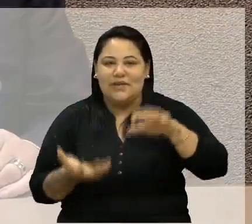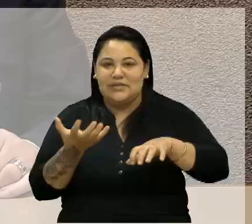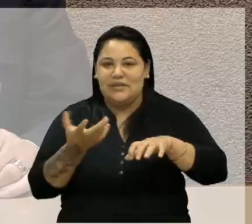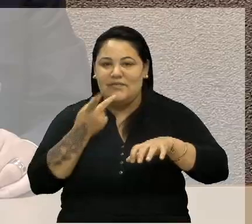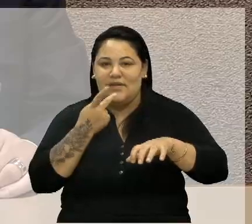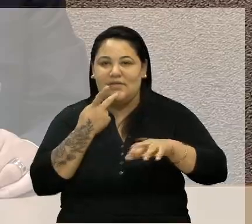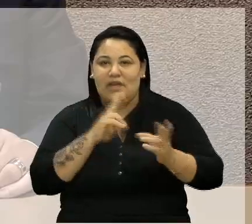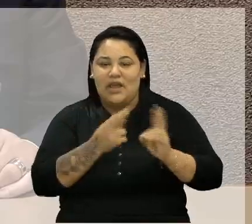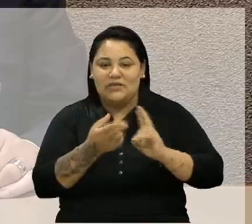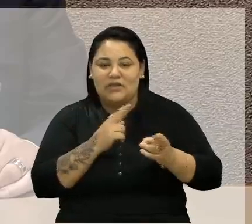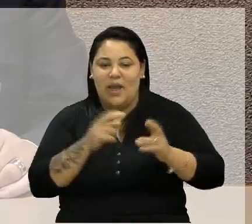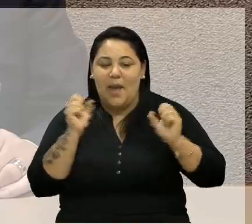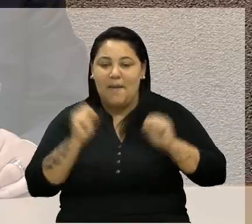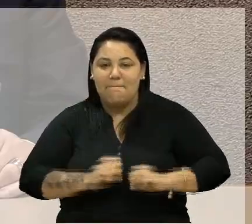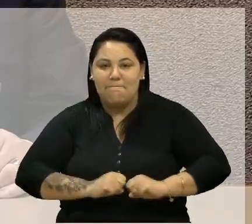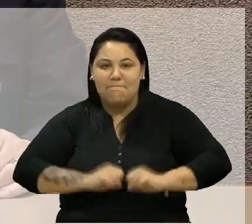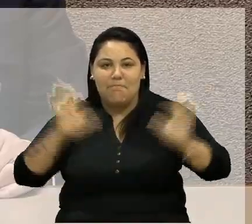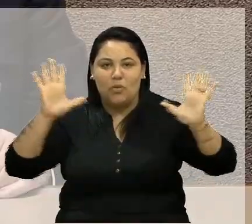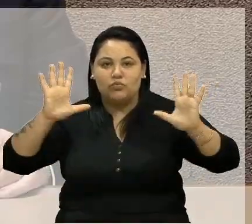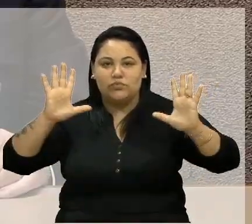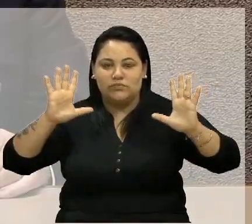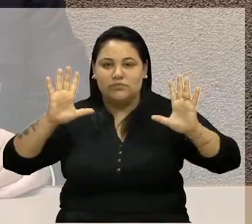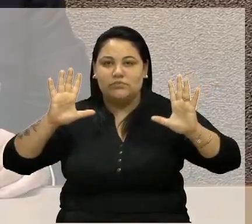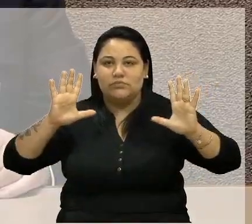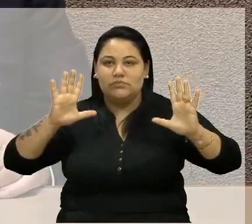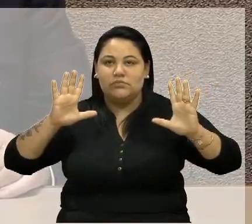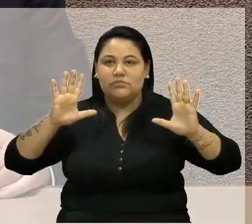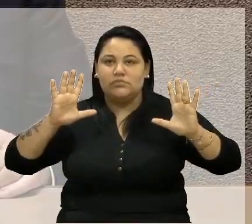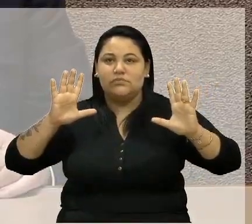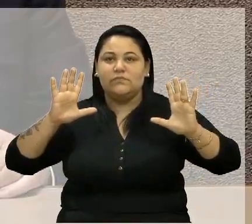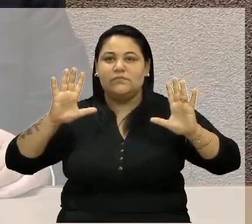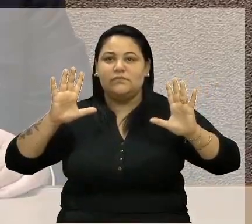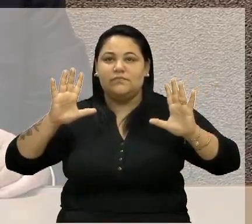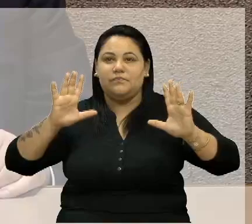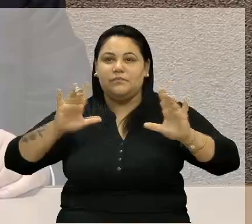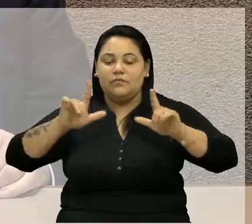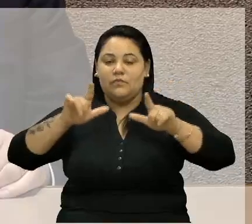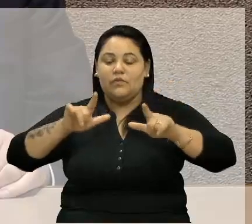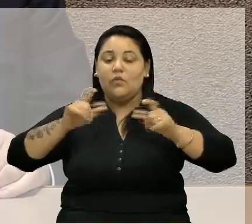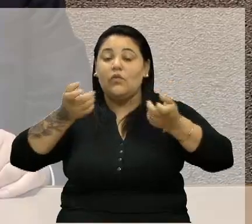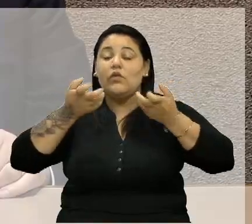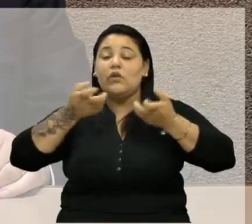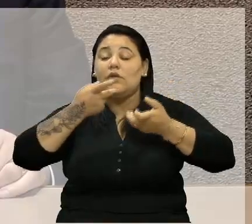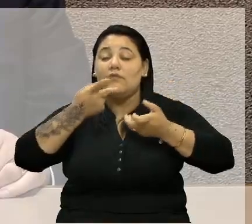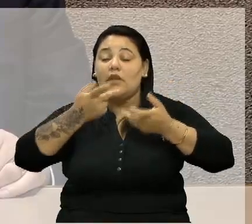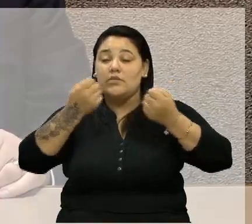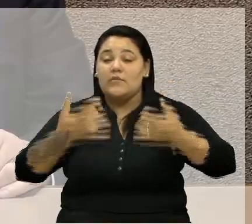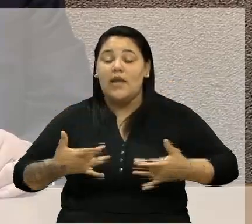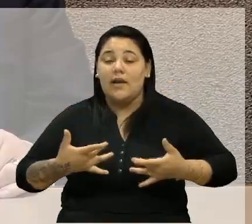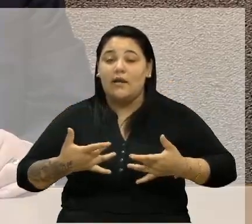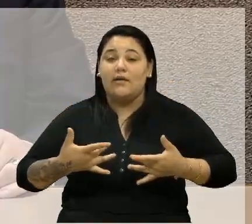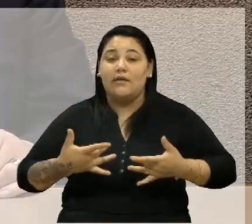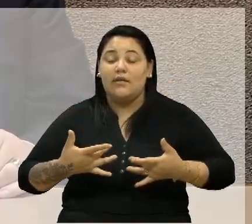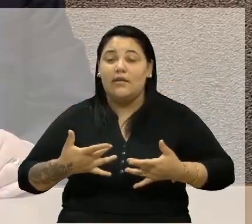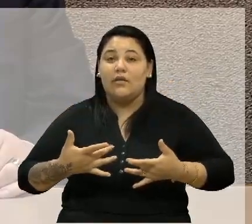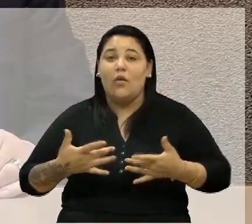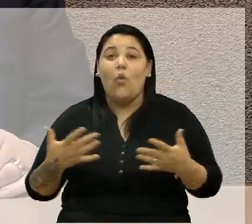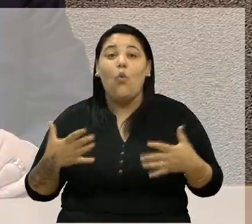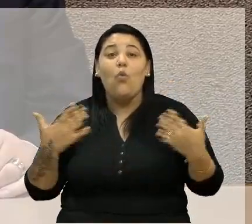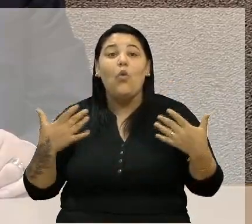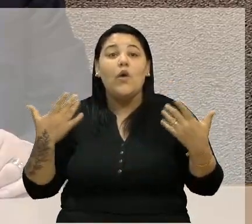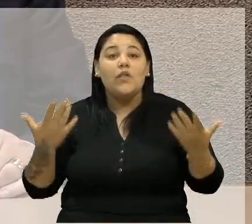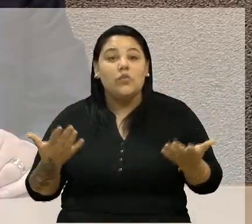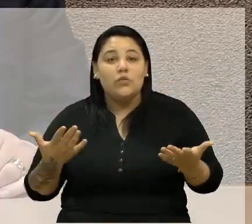dessa bomba aí, dessa explosão ali. Aonde é que eu quero chegar? Quando foi